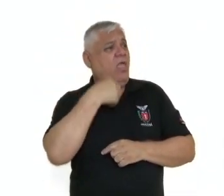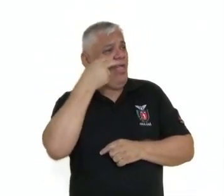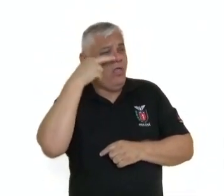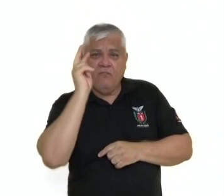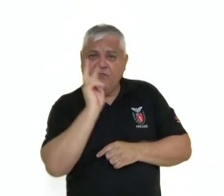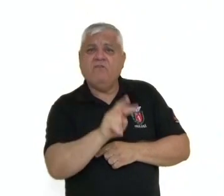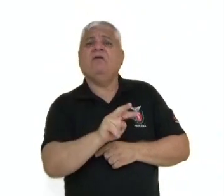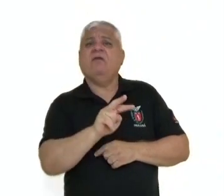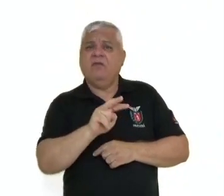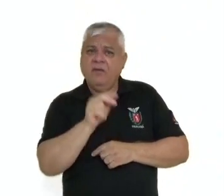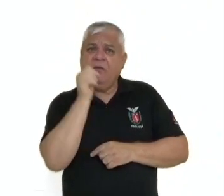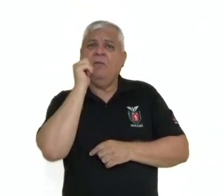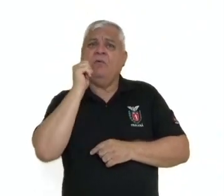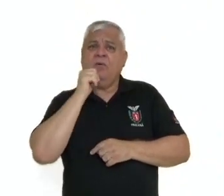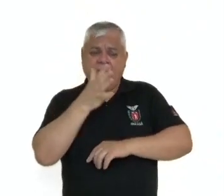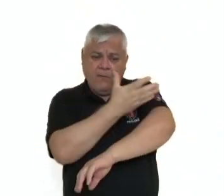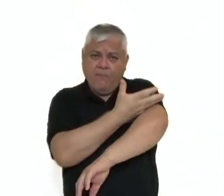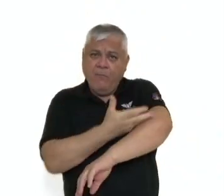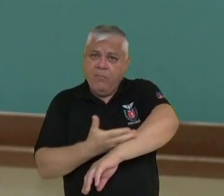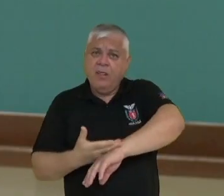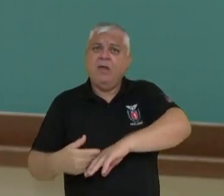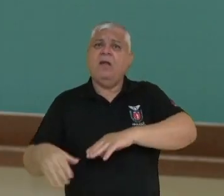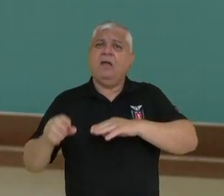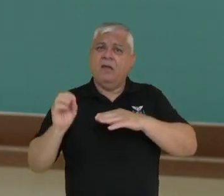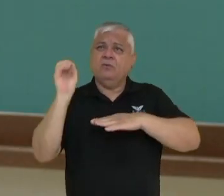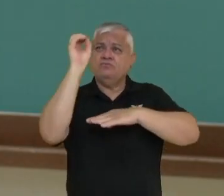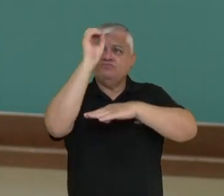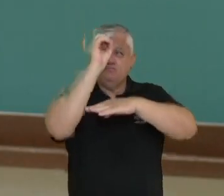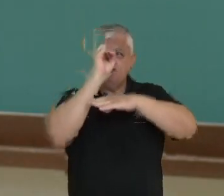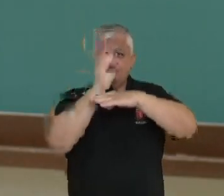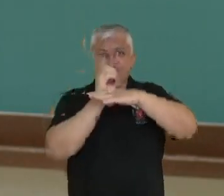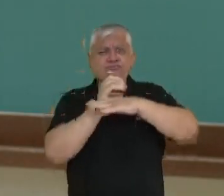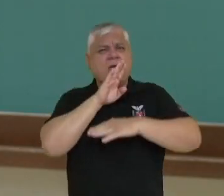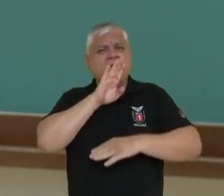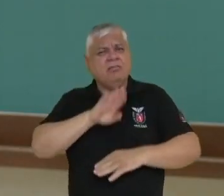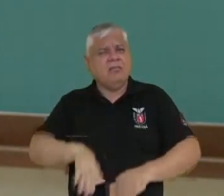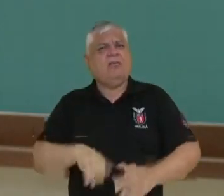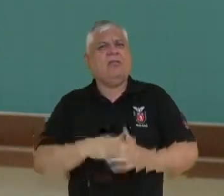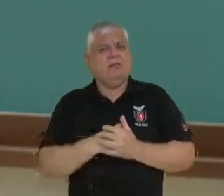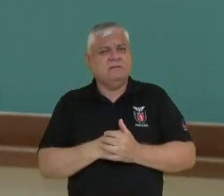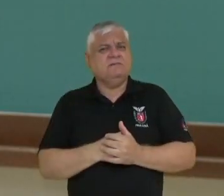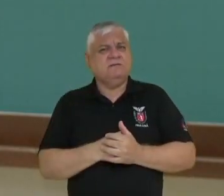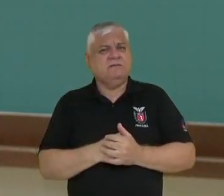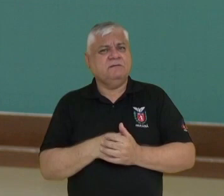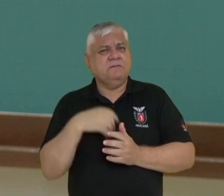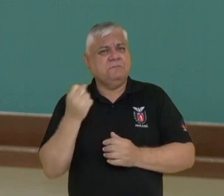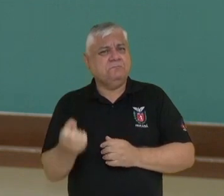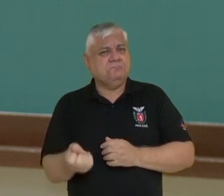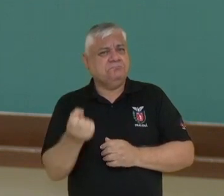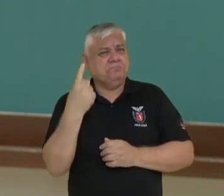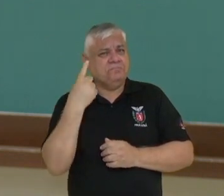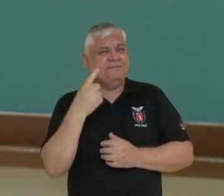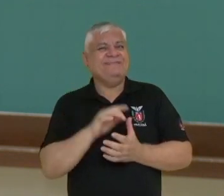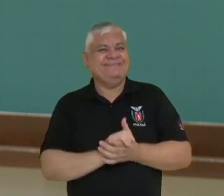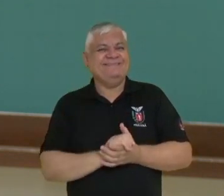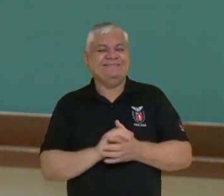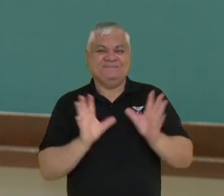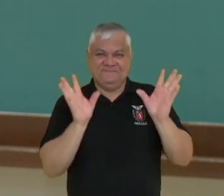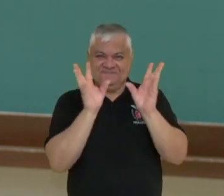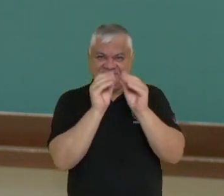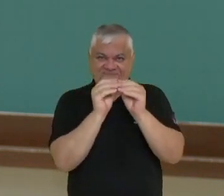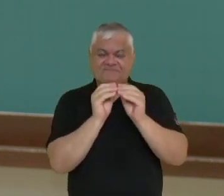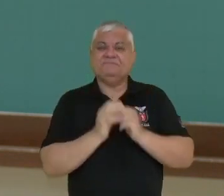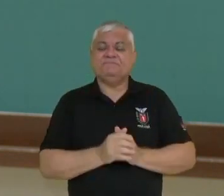beira daquela estrada ao pôr do sol. Interessante, então, esse caos, não é mesmo? Então,